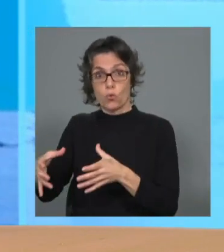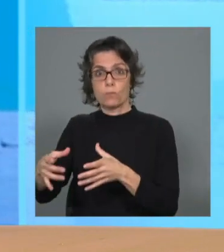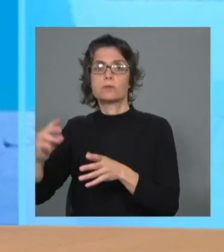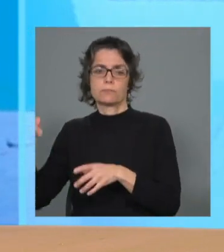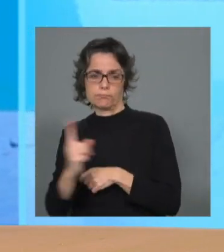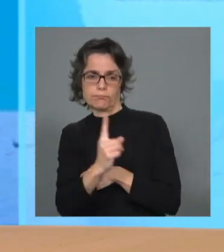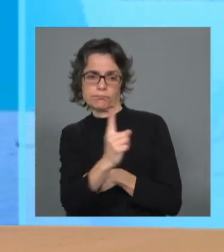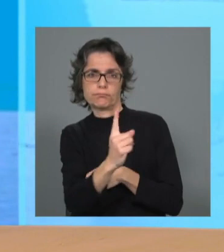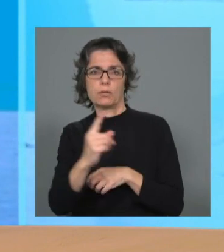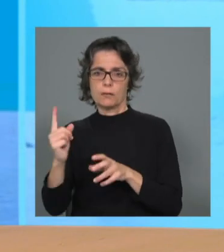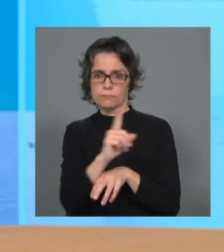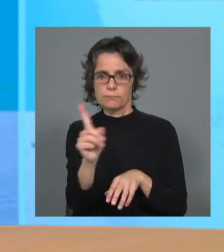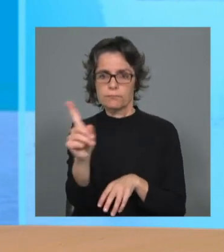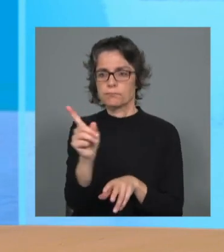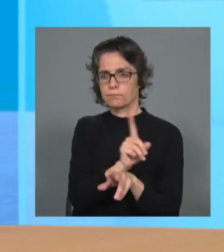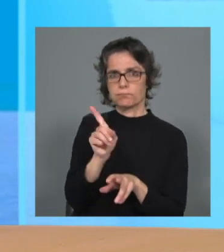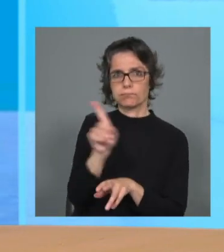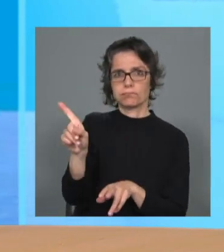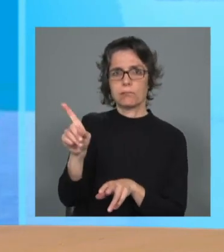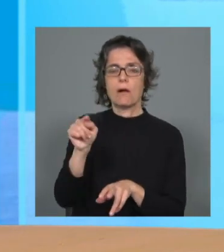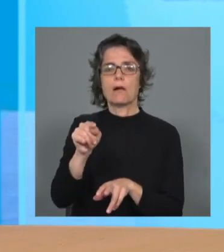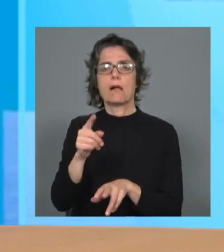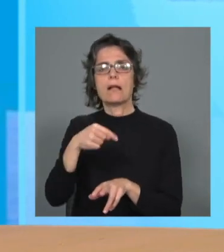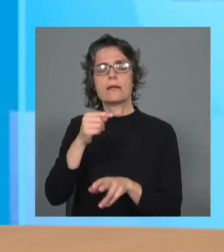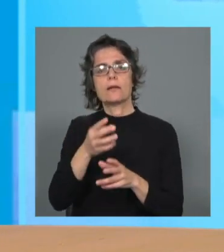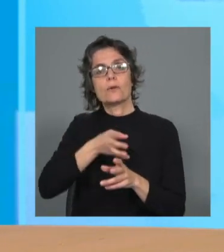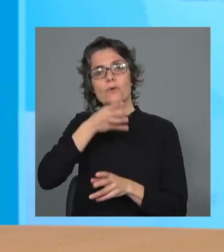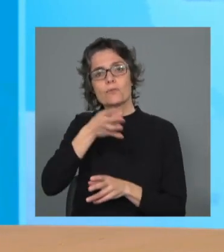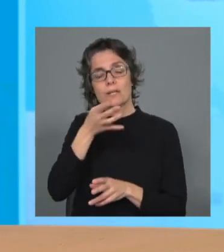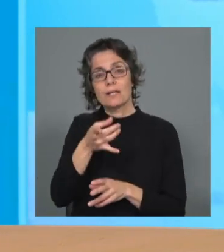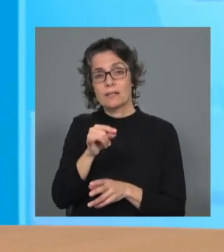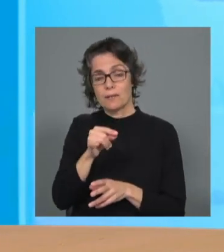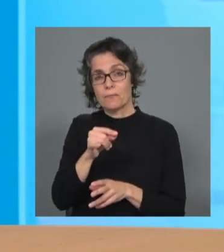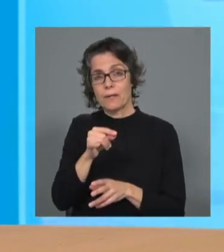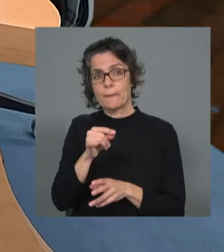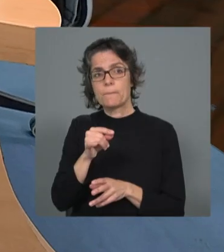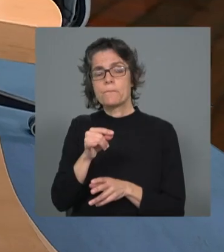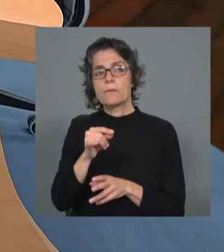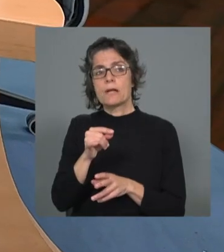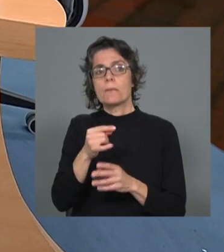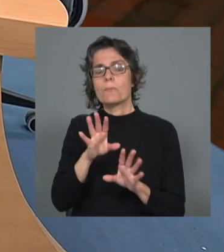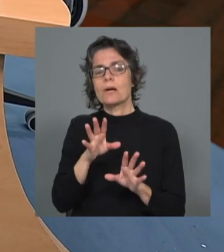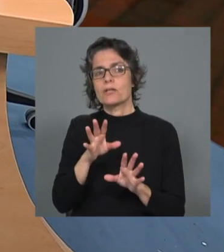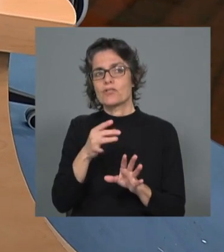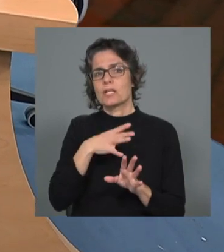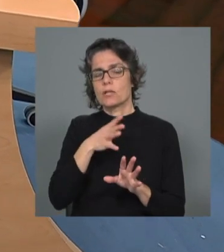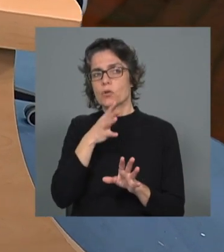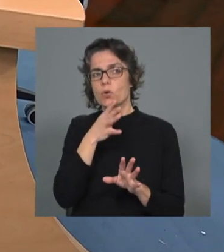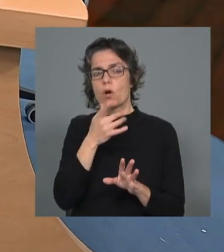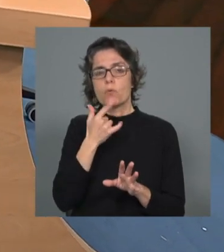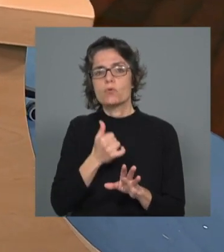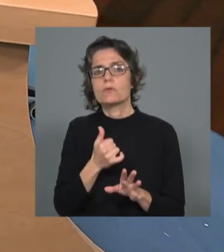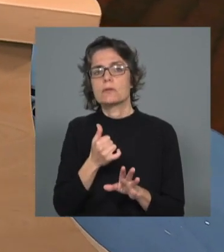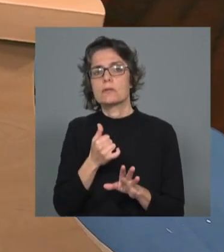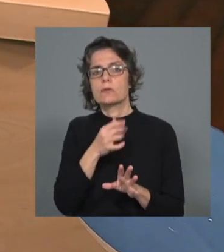início eu não expliquei esse sentido, mas não expliquei o que as pessoas tinham que fazer. E foi a minha grande surpresa quando cheguei logo